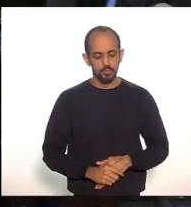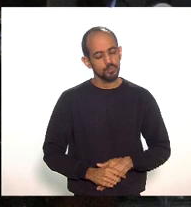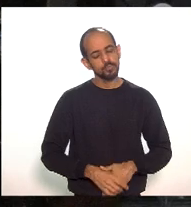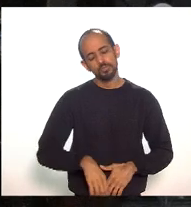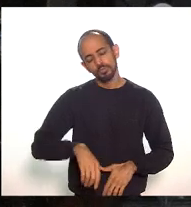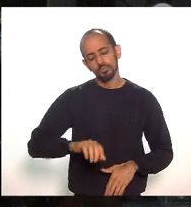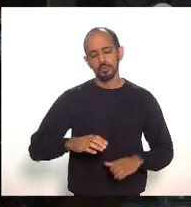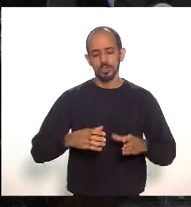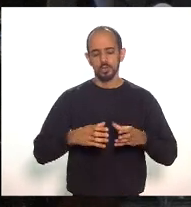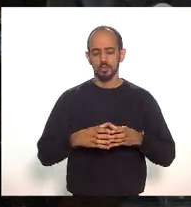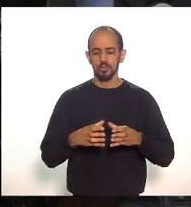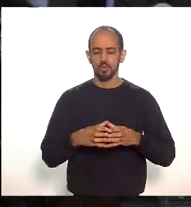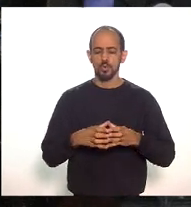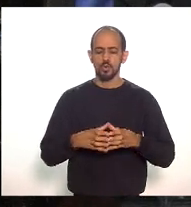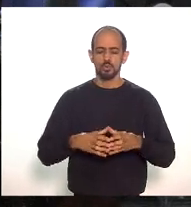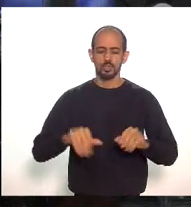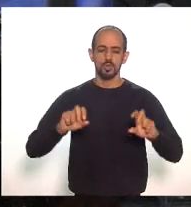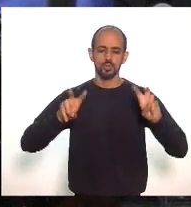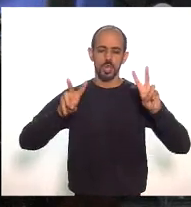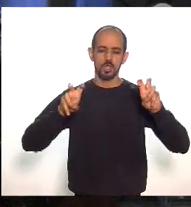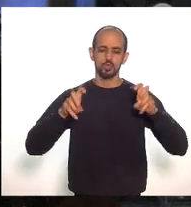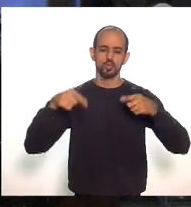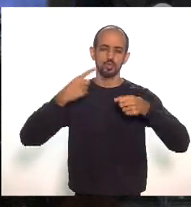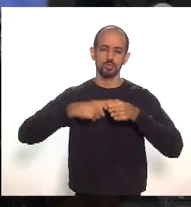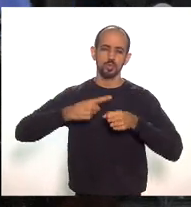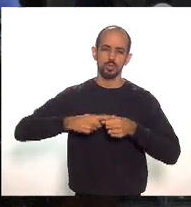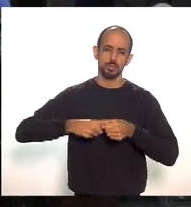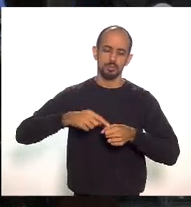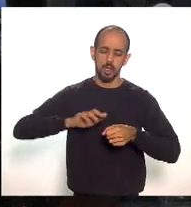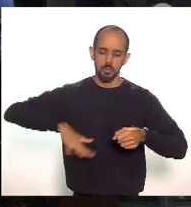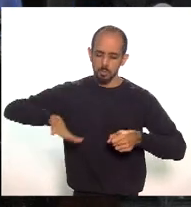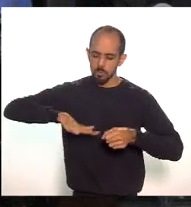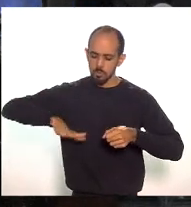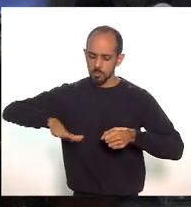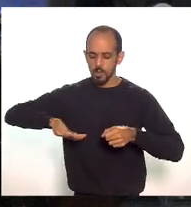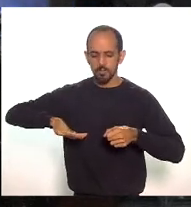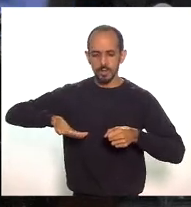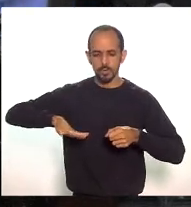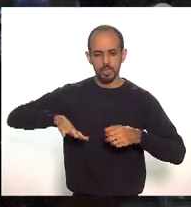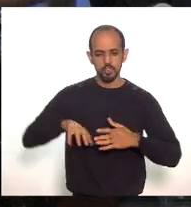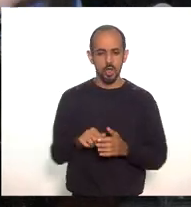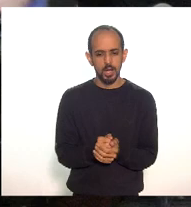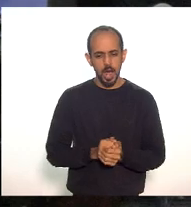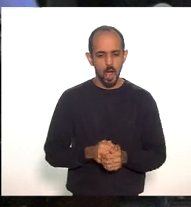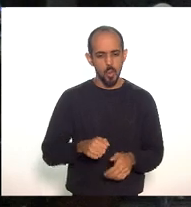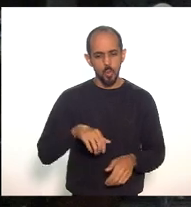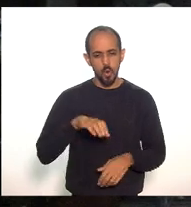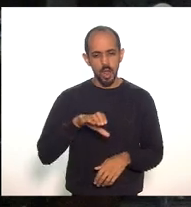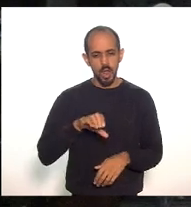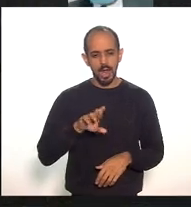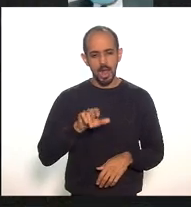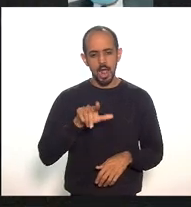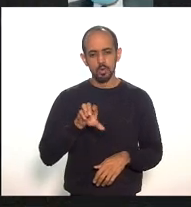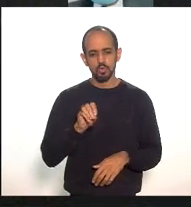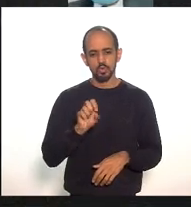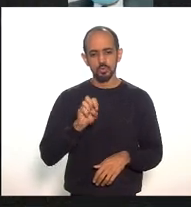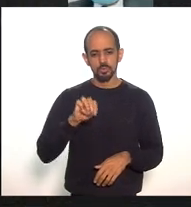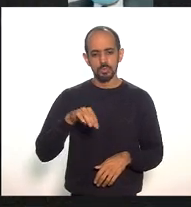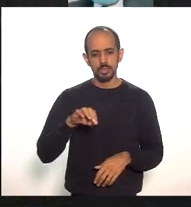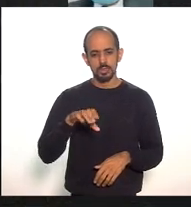comissões de assuntos municipais momento Regional deputado Carlos Macedo